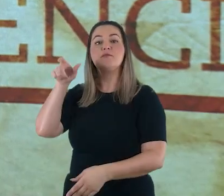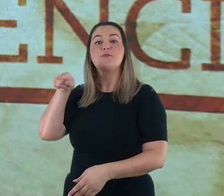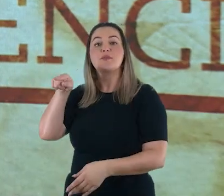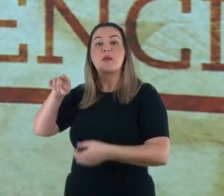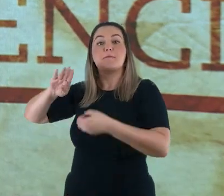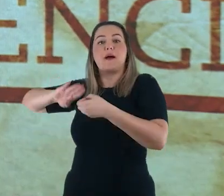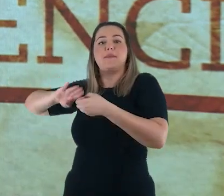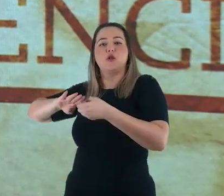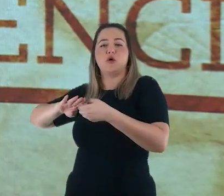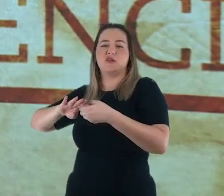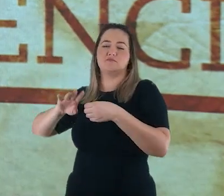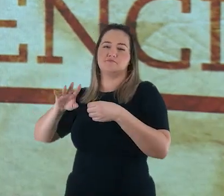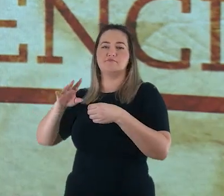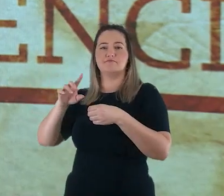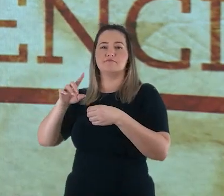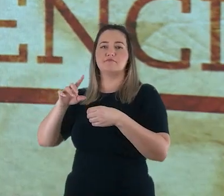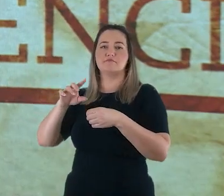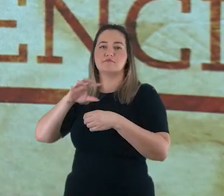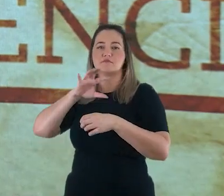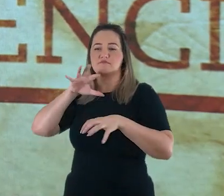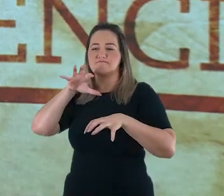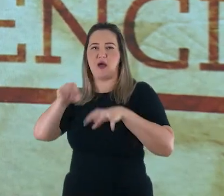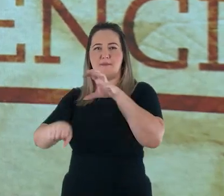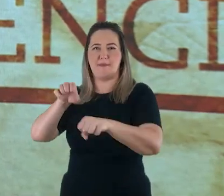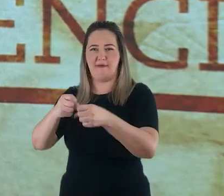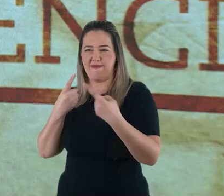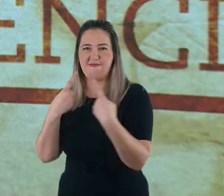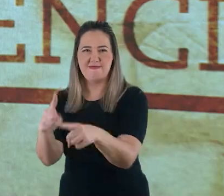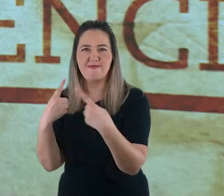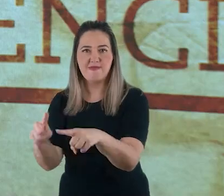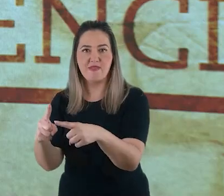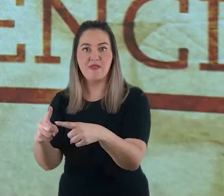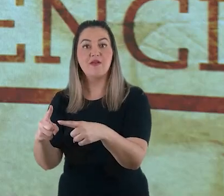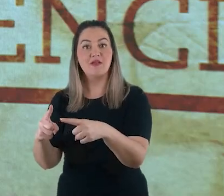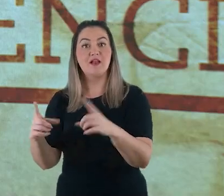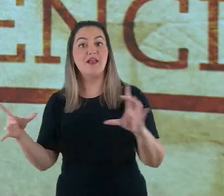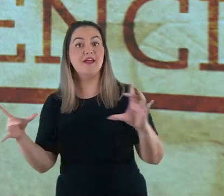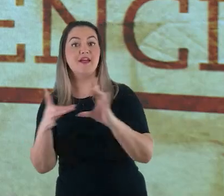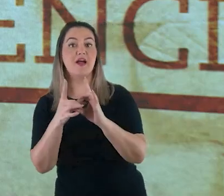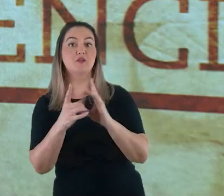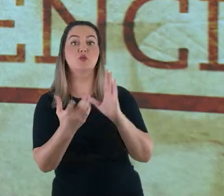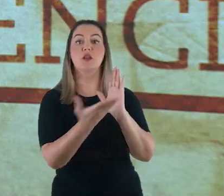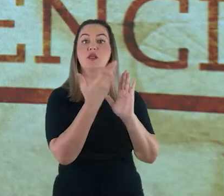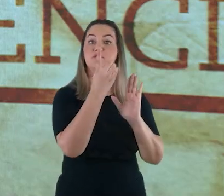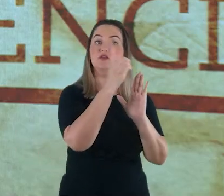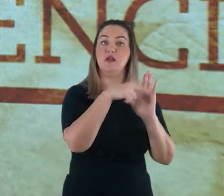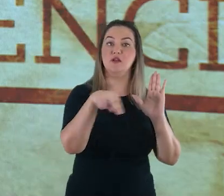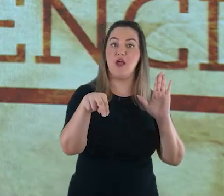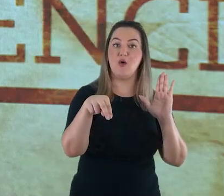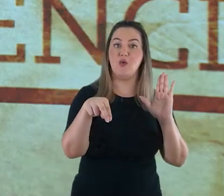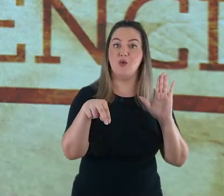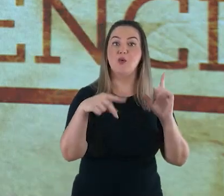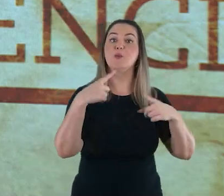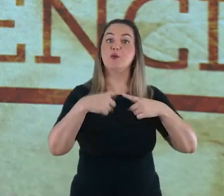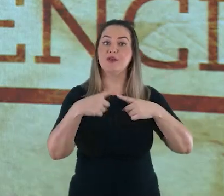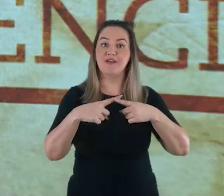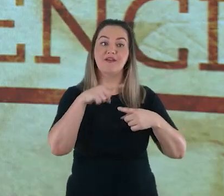mensagem do Apocalipse tem ligação direta com a de Daniel, porque o anticristo será Babilônia